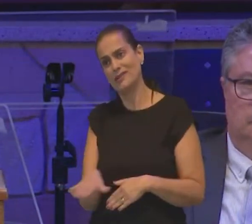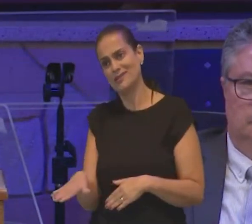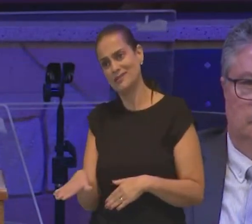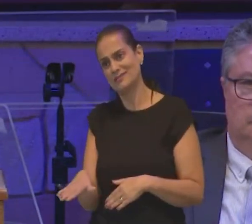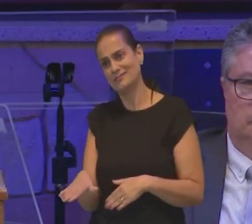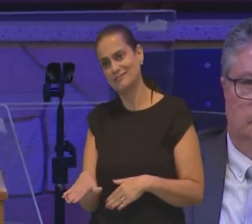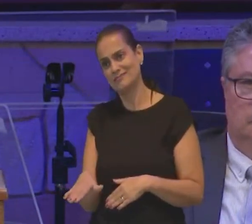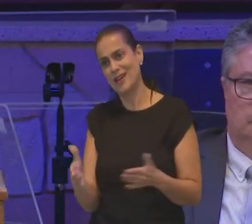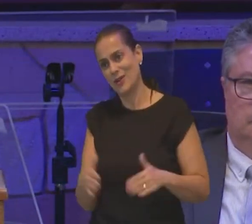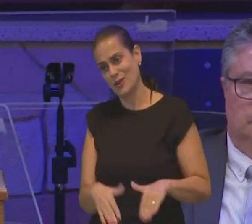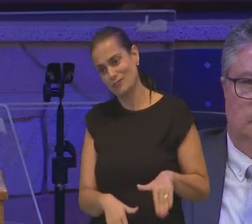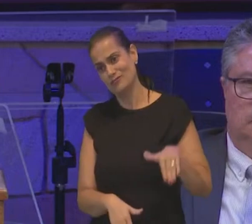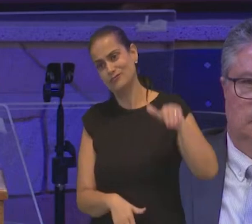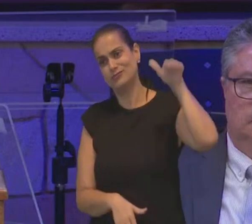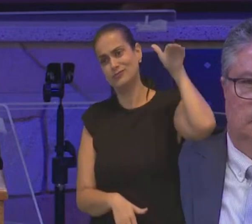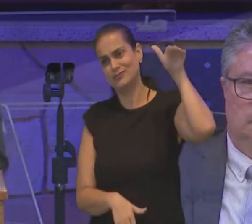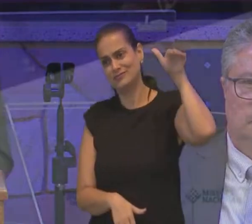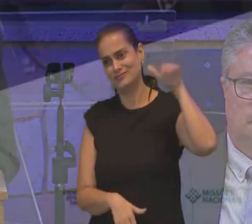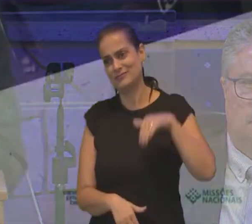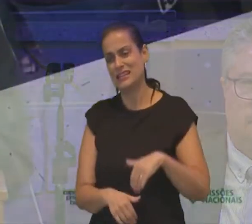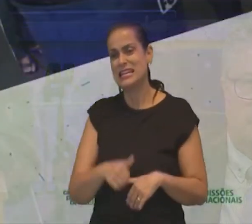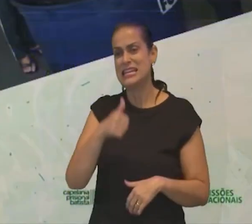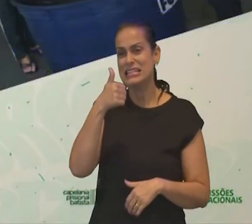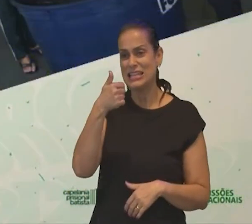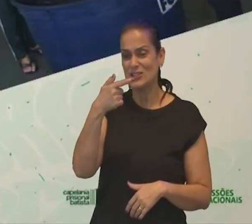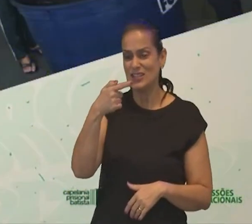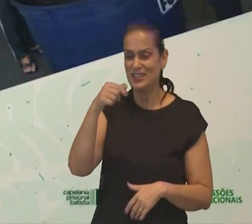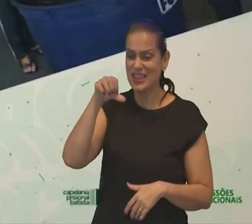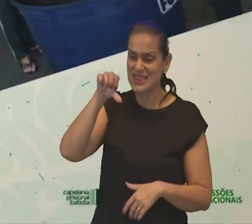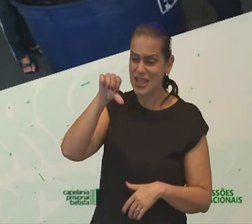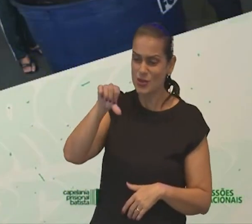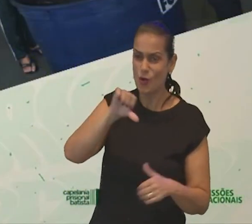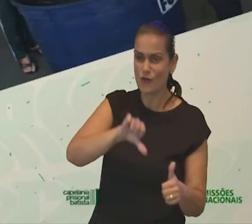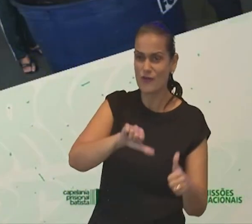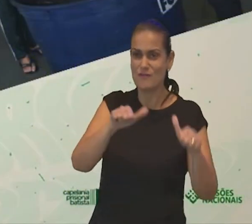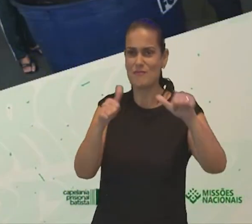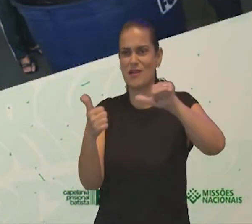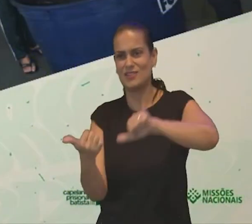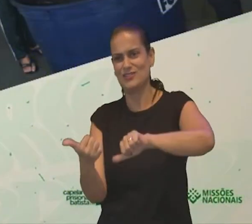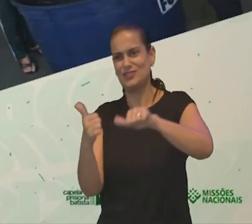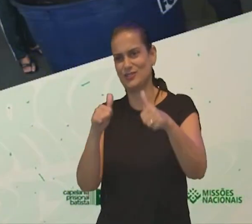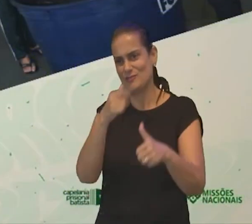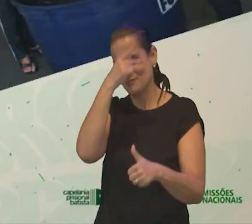Nesses meios aí desses 179 batismos que a gente fez de